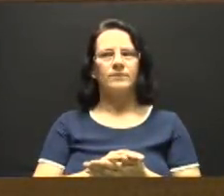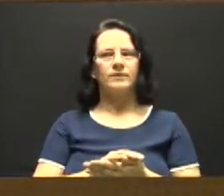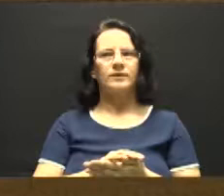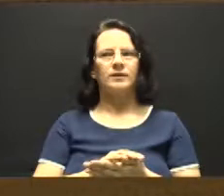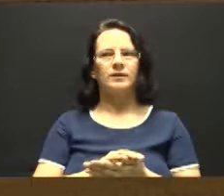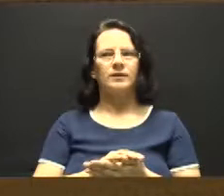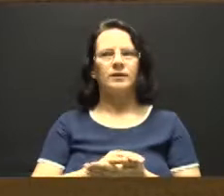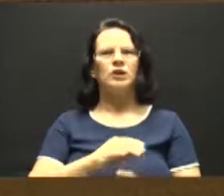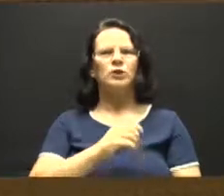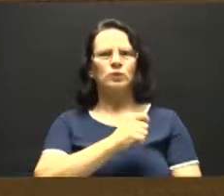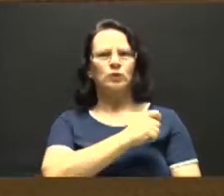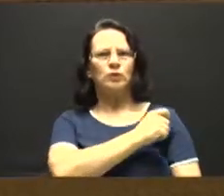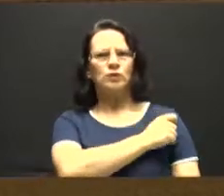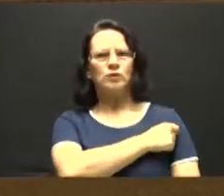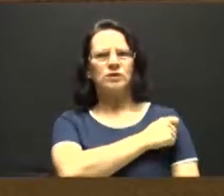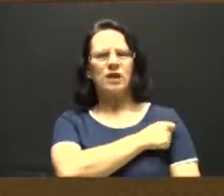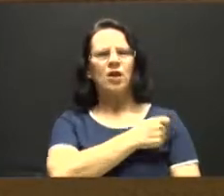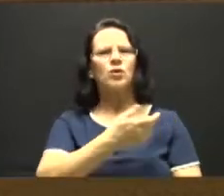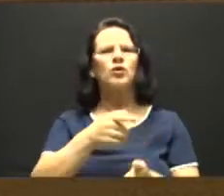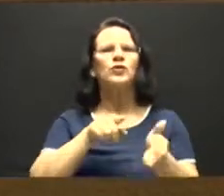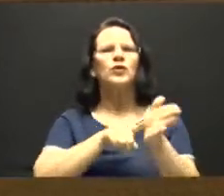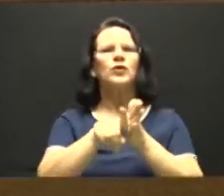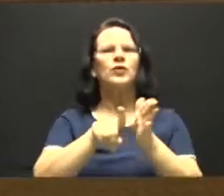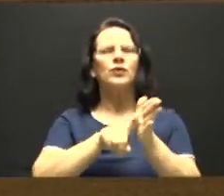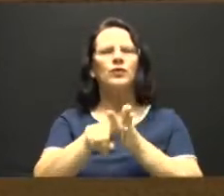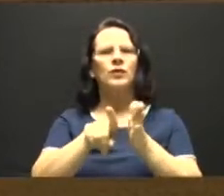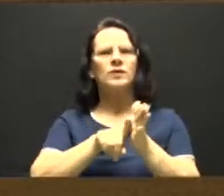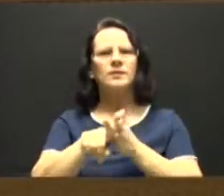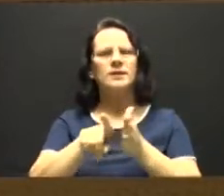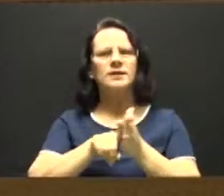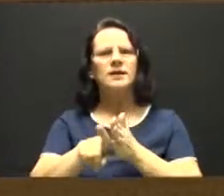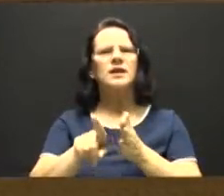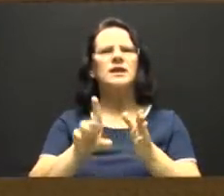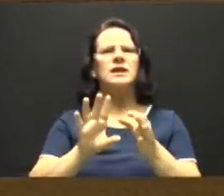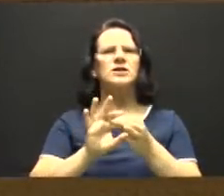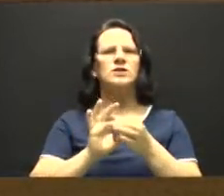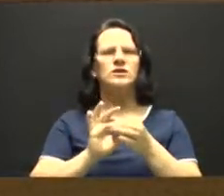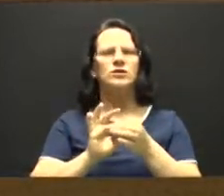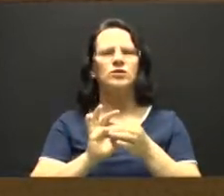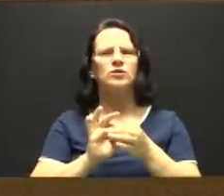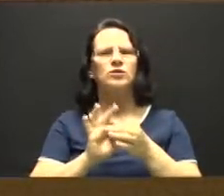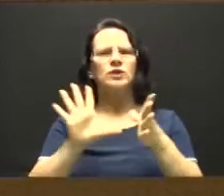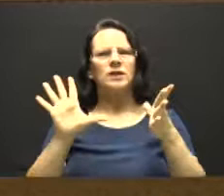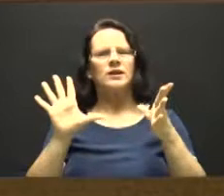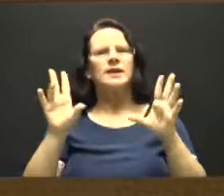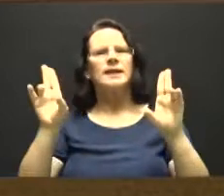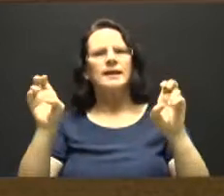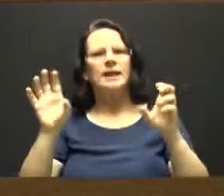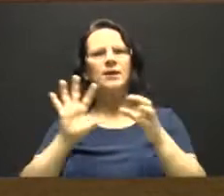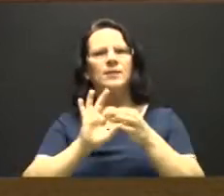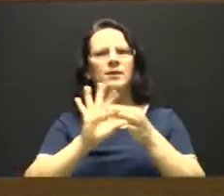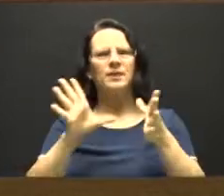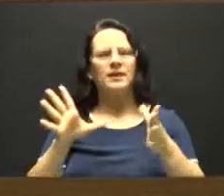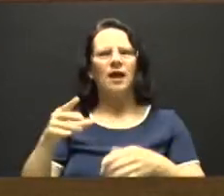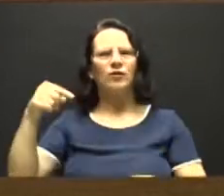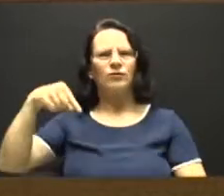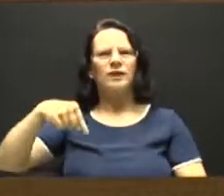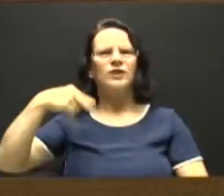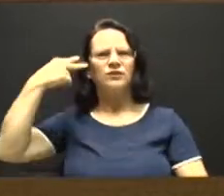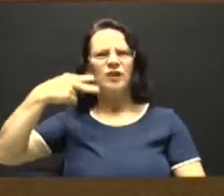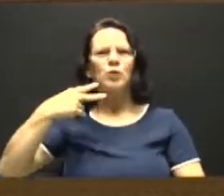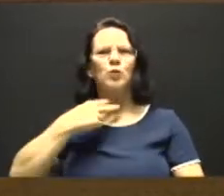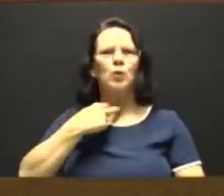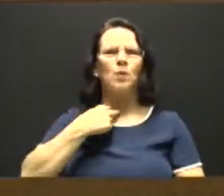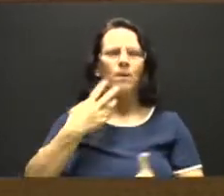meus alunos todo início de ano eles em fazer pesquisa sobre liberdade e vem perturbar os os nobres vereadores são tão ocupados mas eu